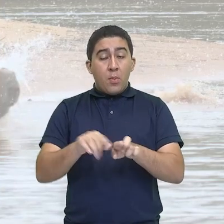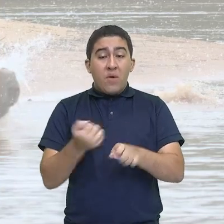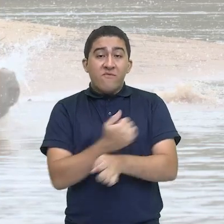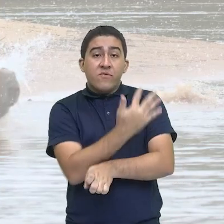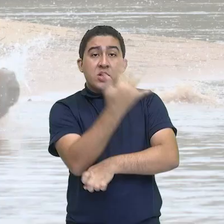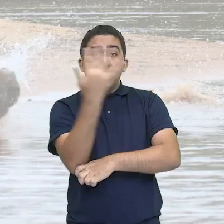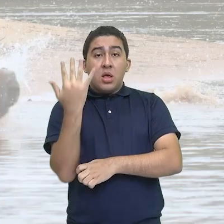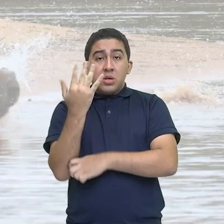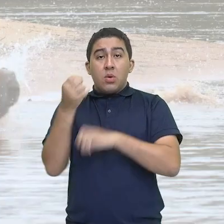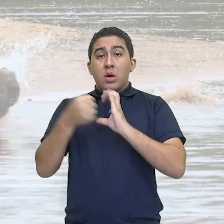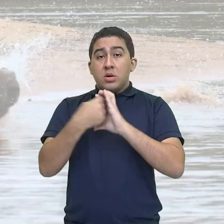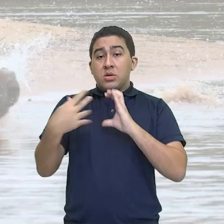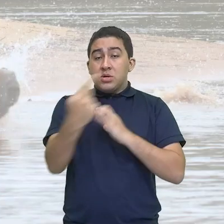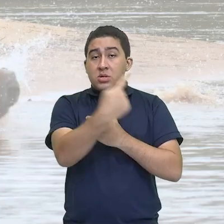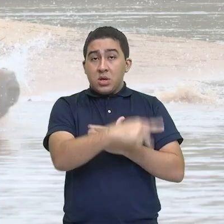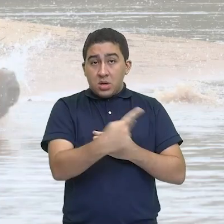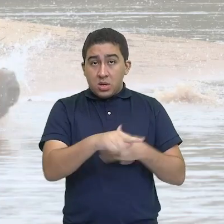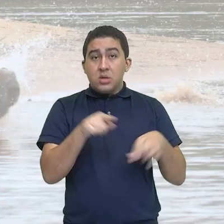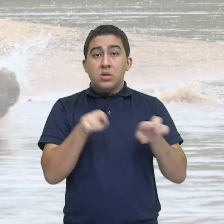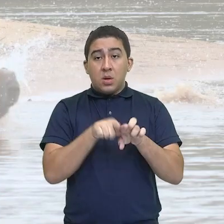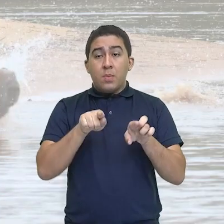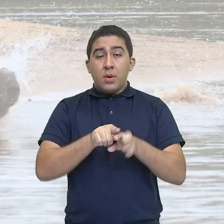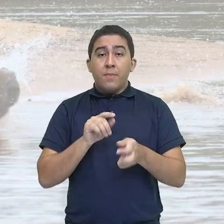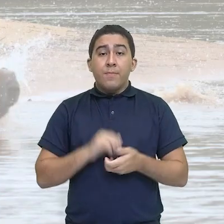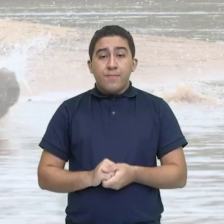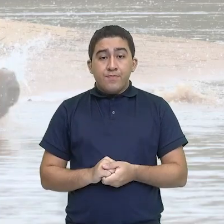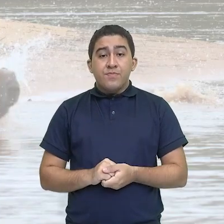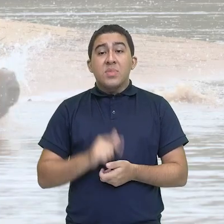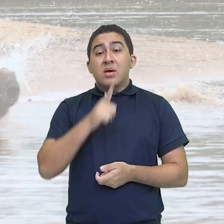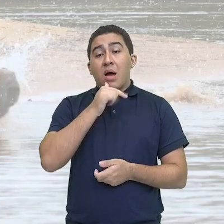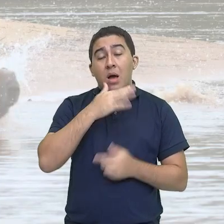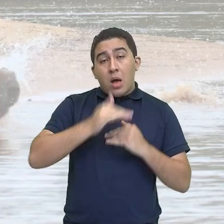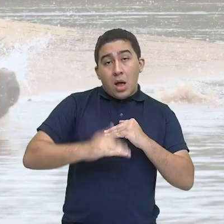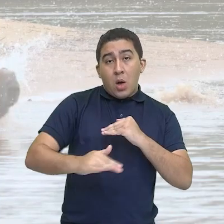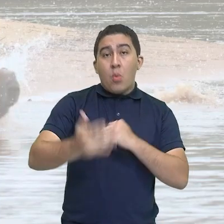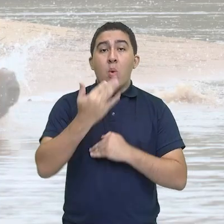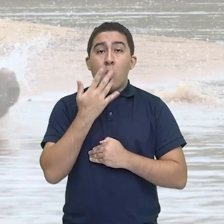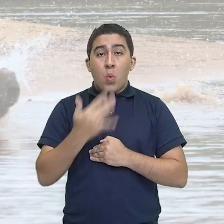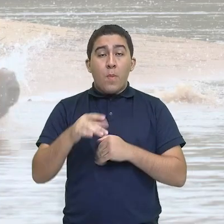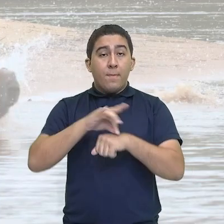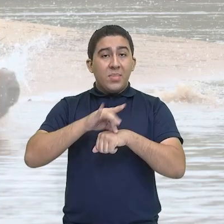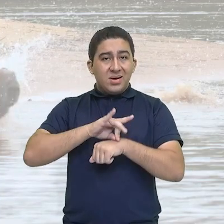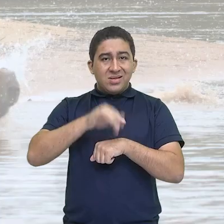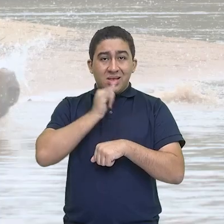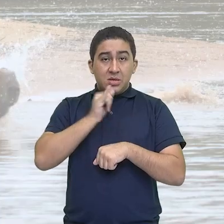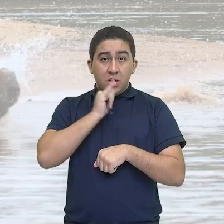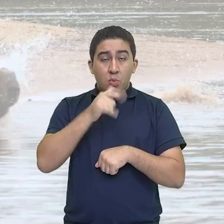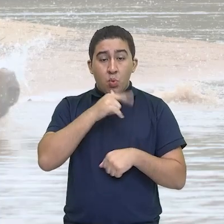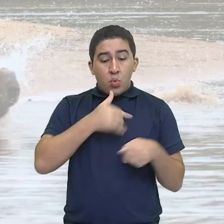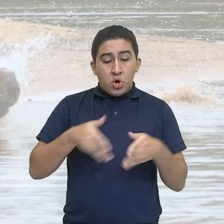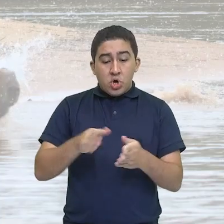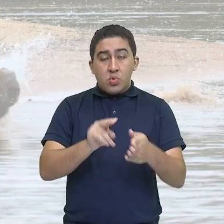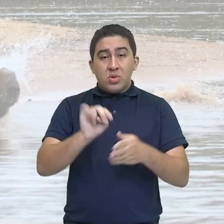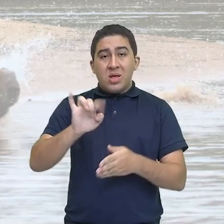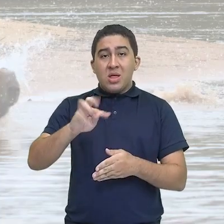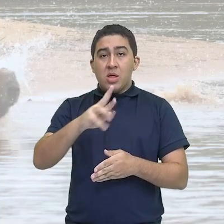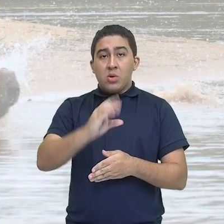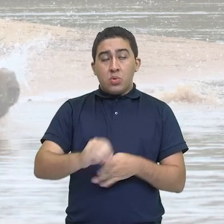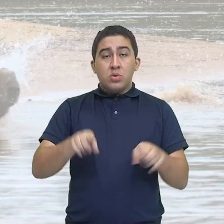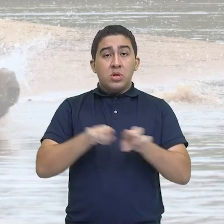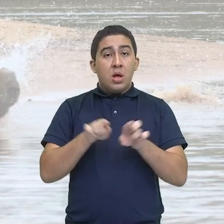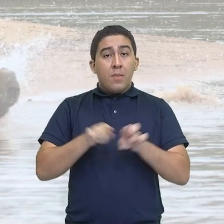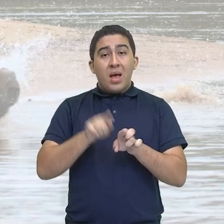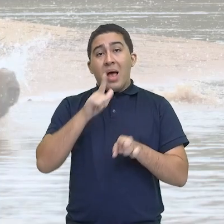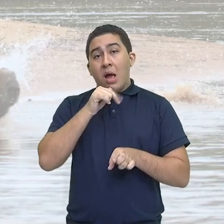vegetação característica do bioma Amazônia, águas pretas como o Rio Negro, né? Águas